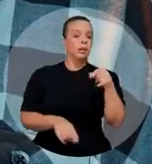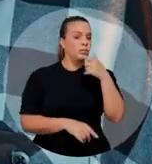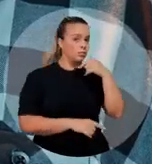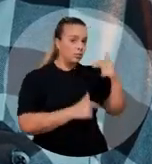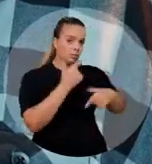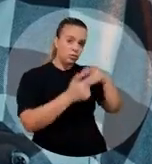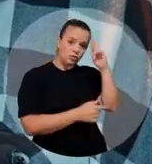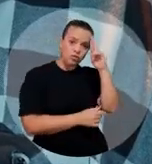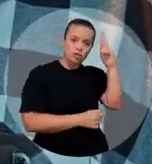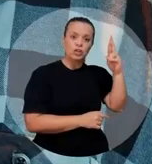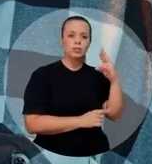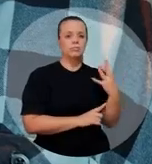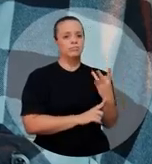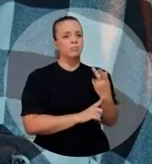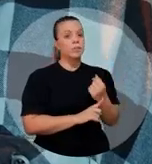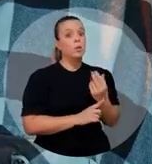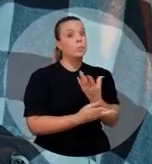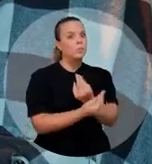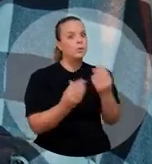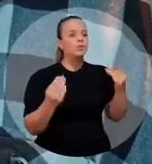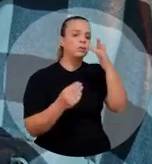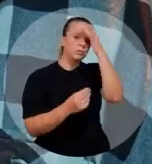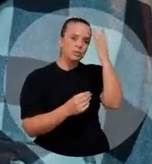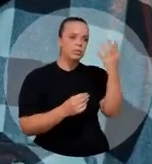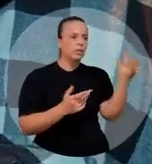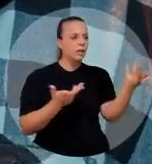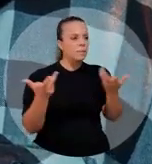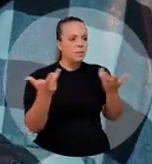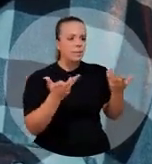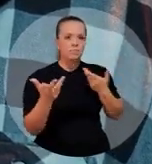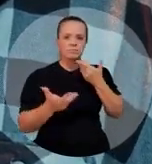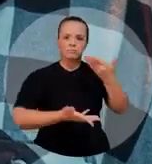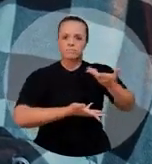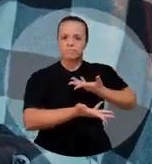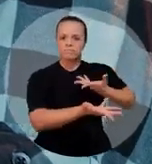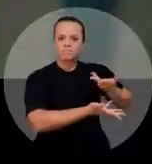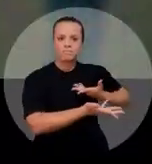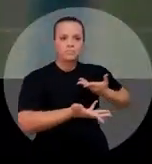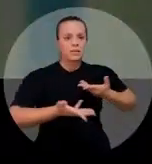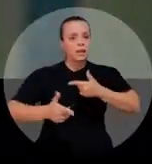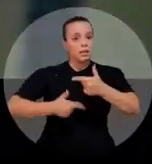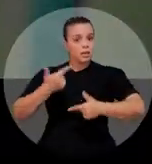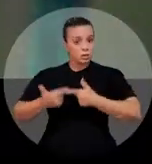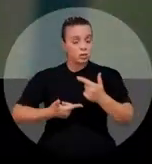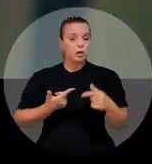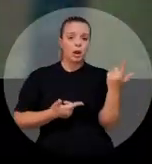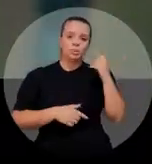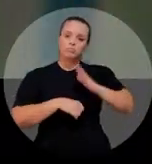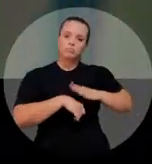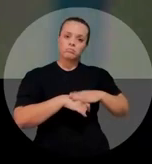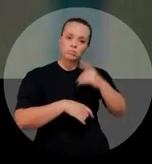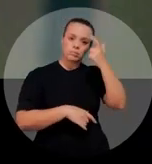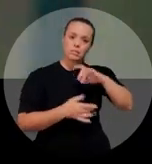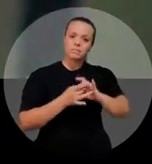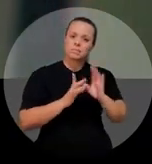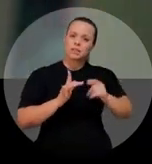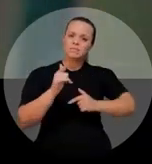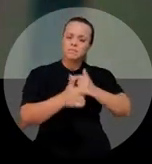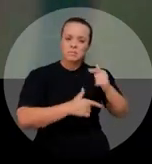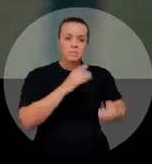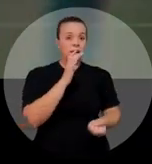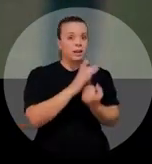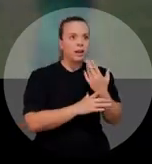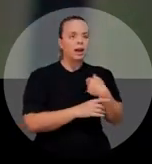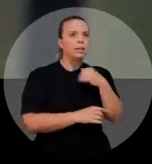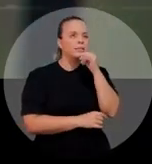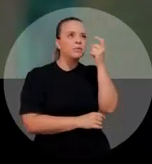foi o diretor de arte desse filme, então assim, muita gente boa envolvida que me proporcionaram criar,